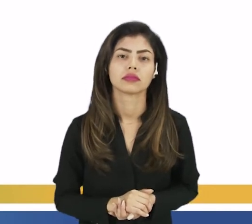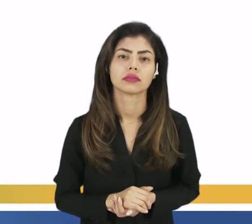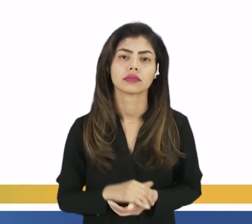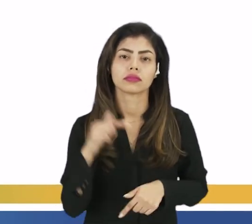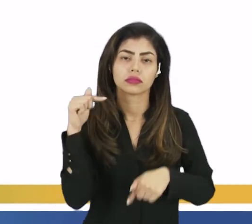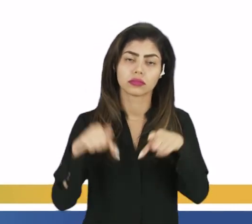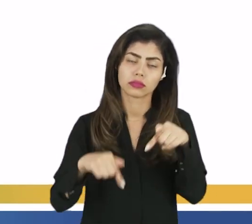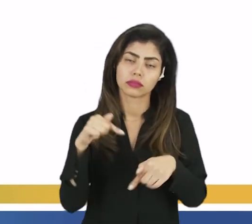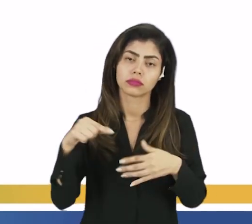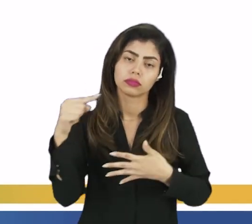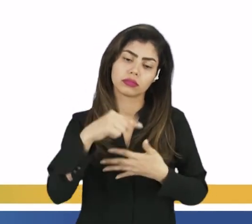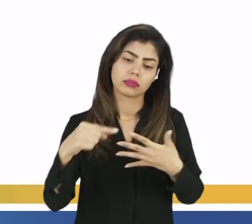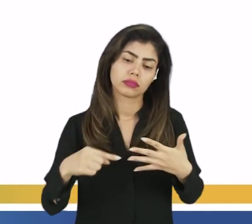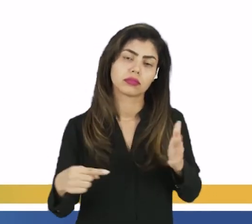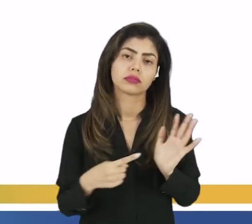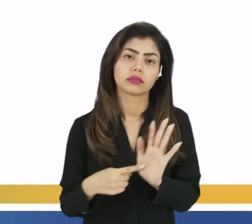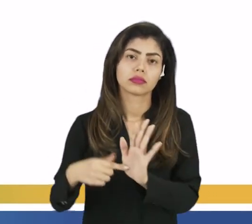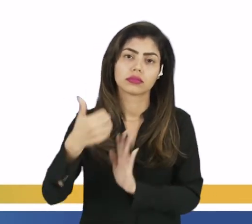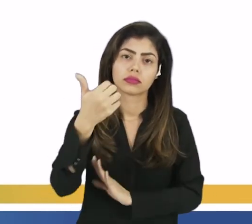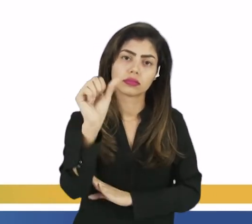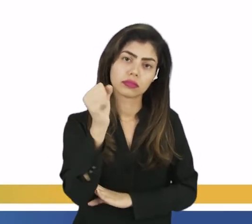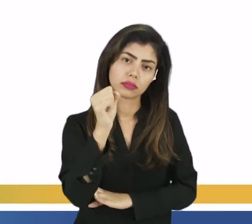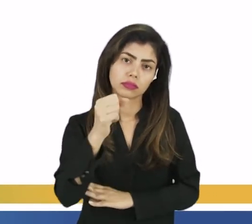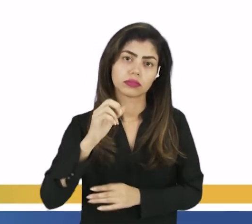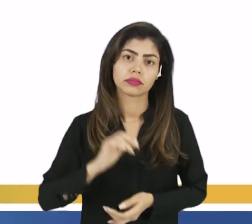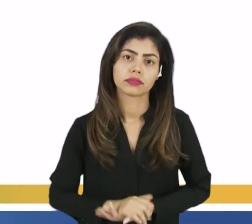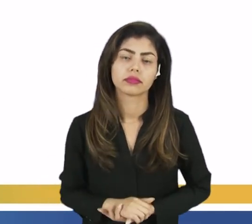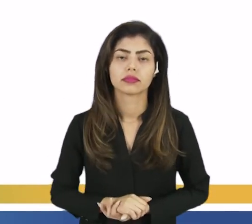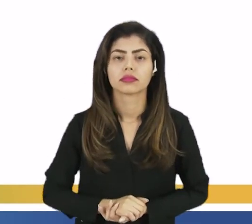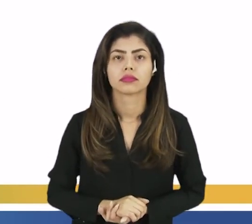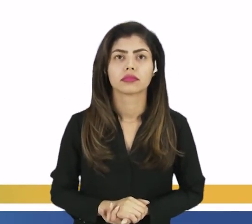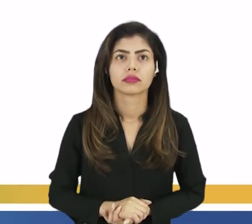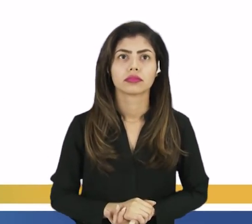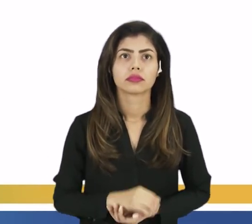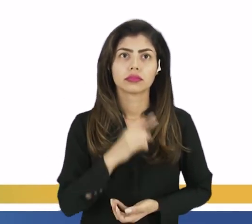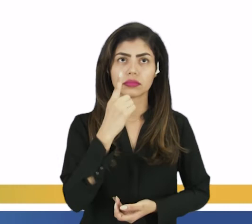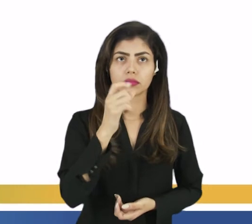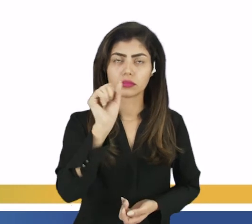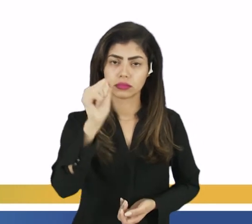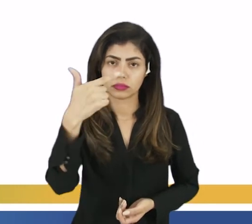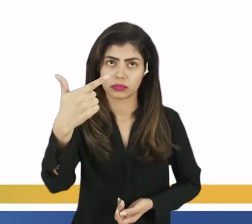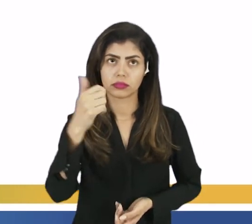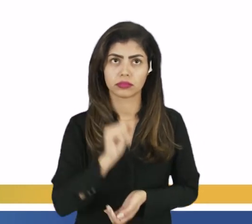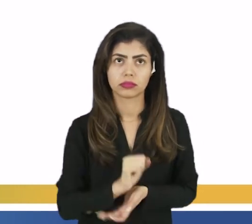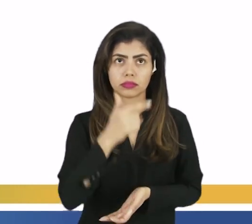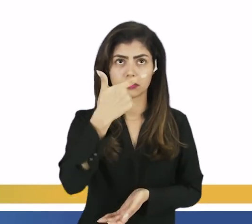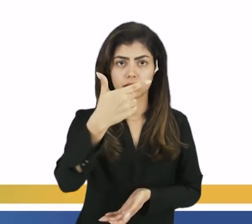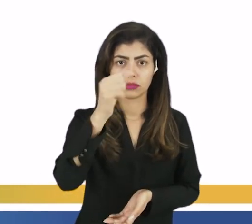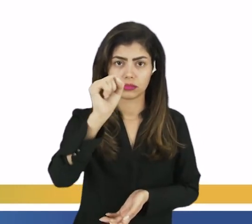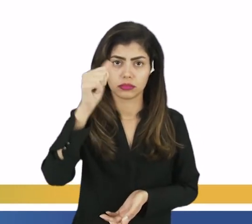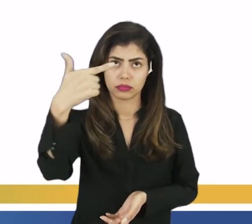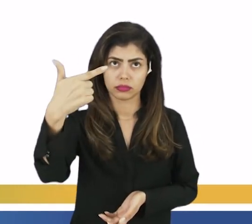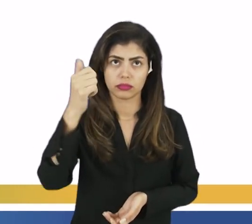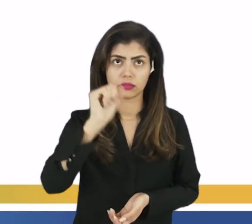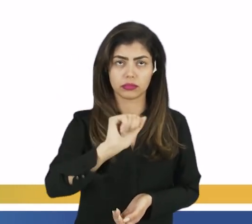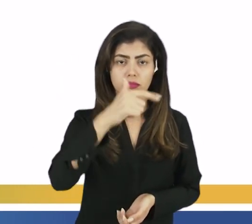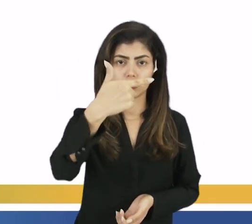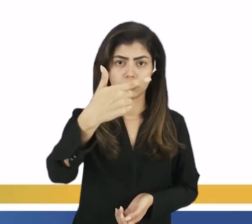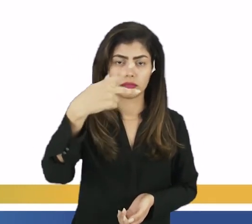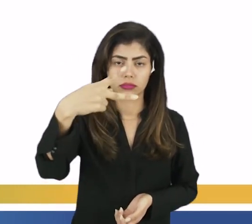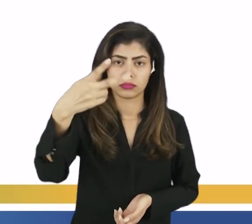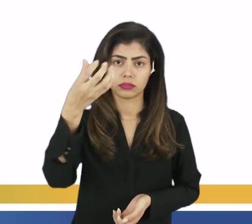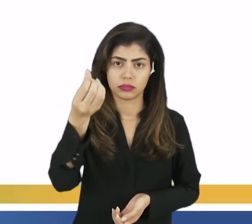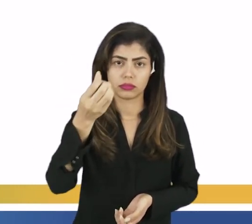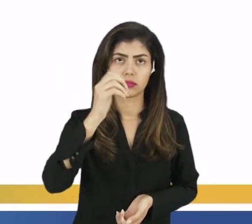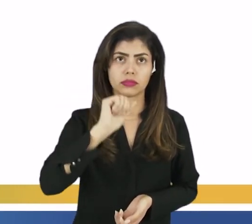elemento químico perdão possui 18 elétrons Então a gente vai aqui na sequência 1s 2 2s 2